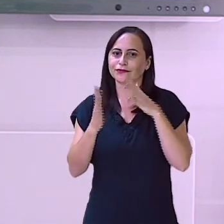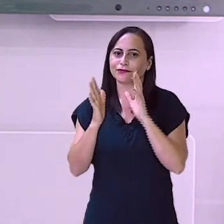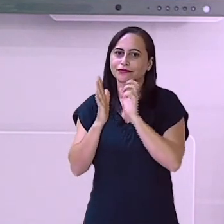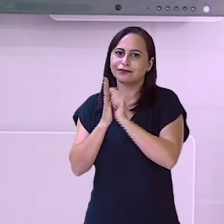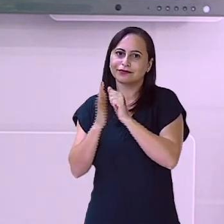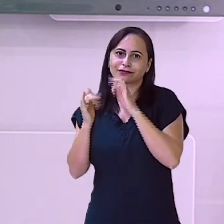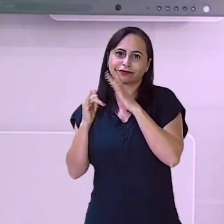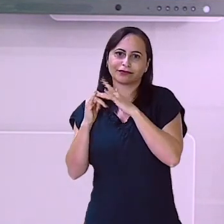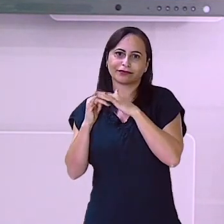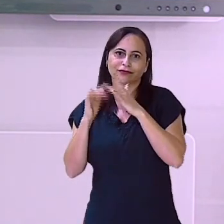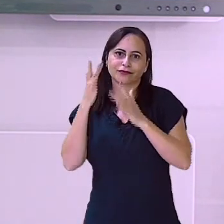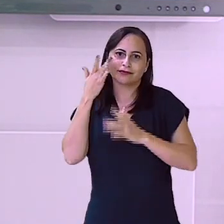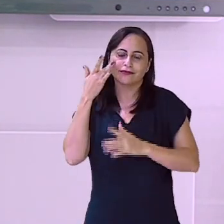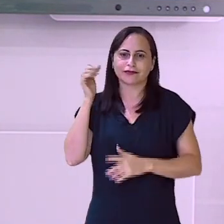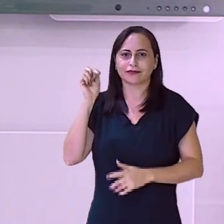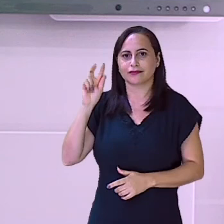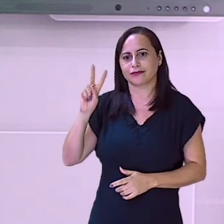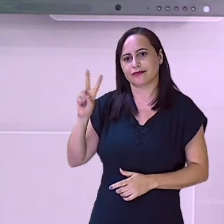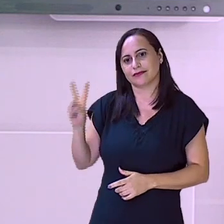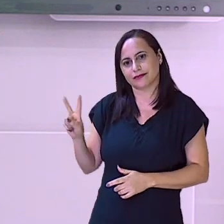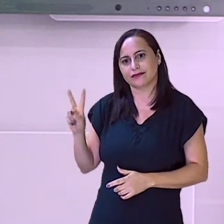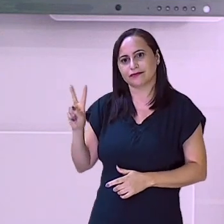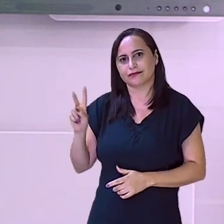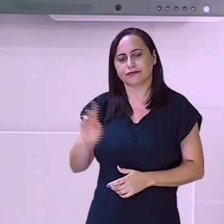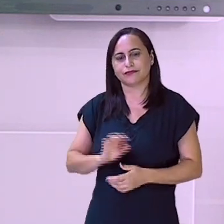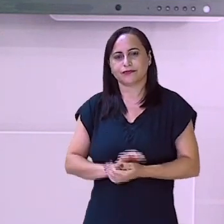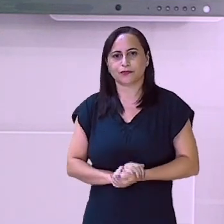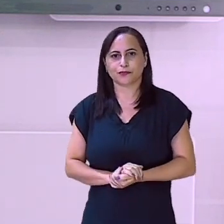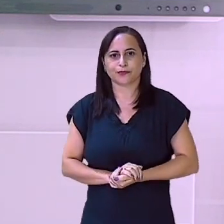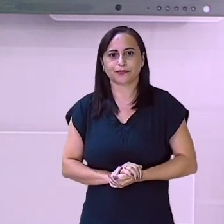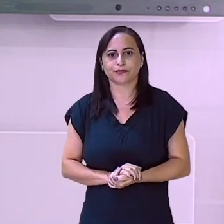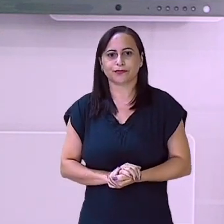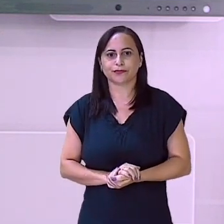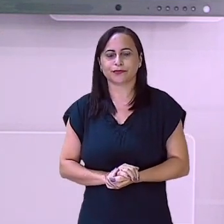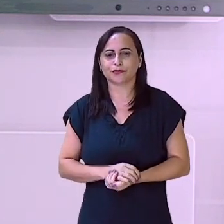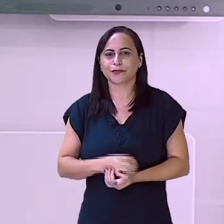em nosso canal do YouTube SMED